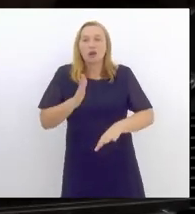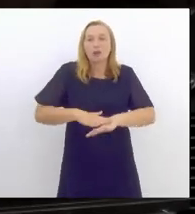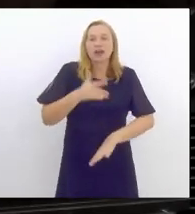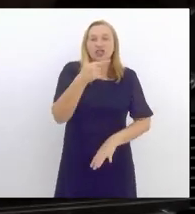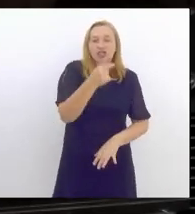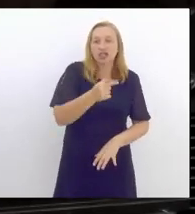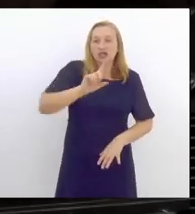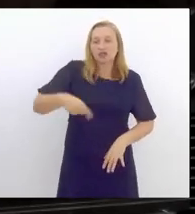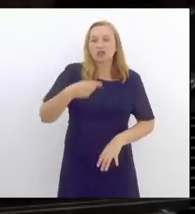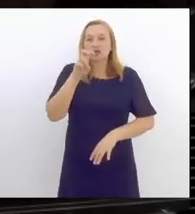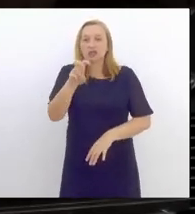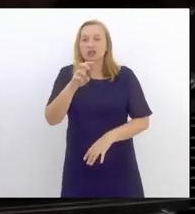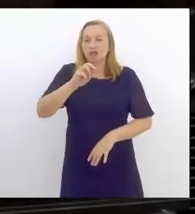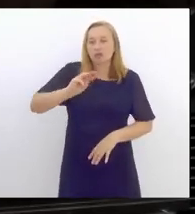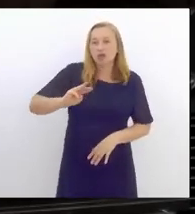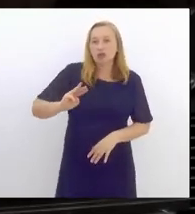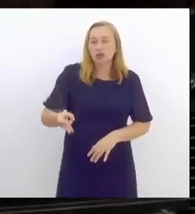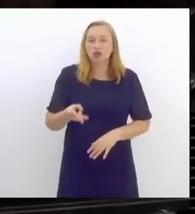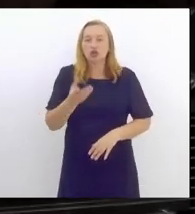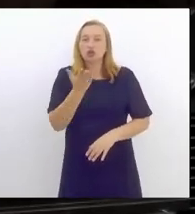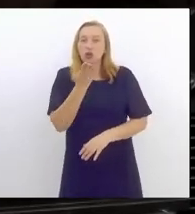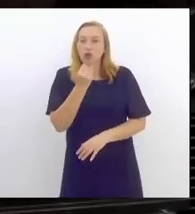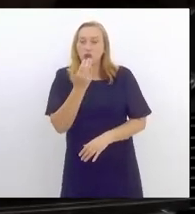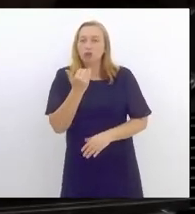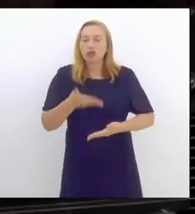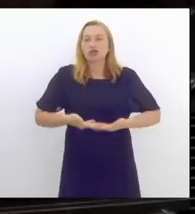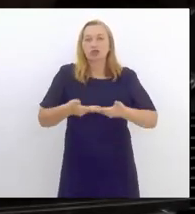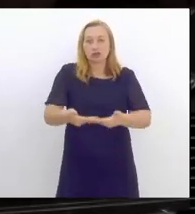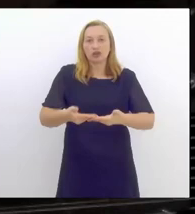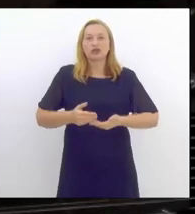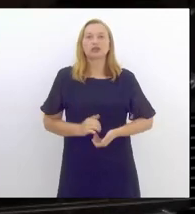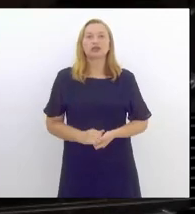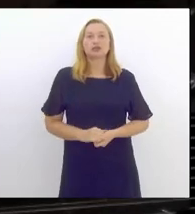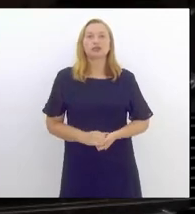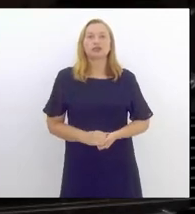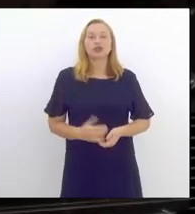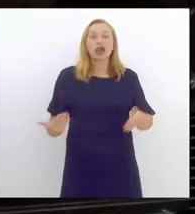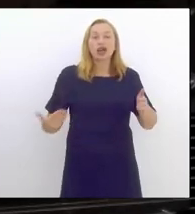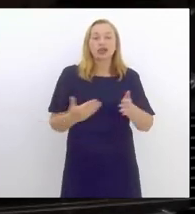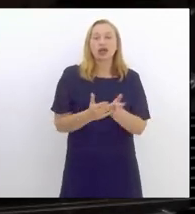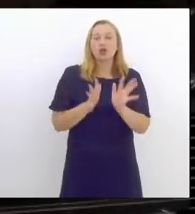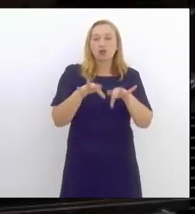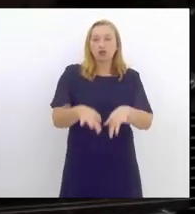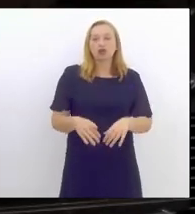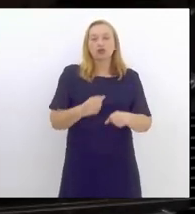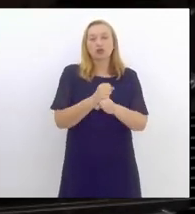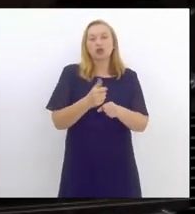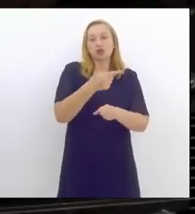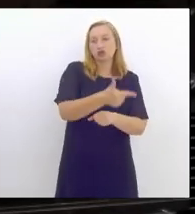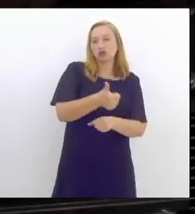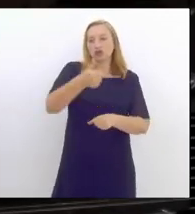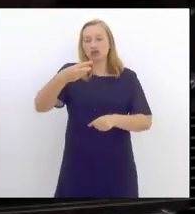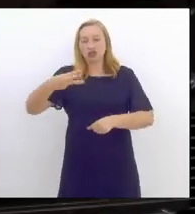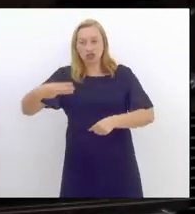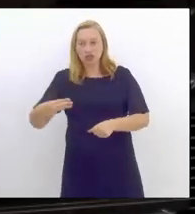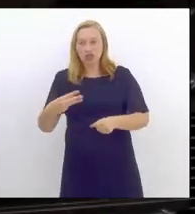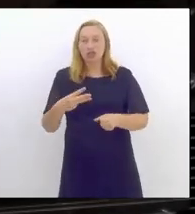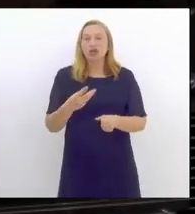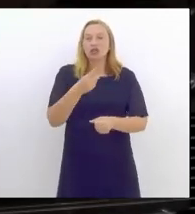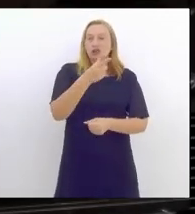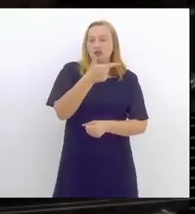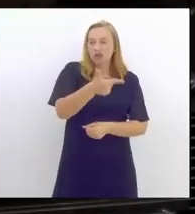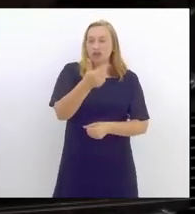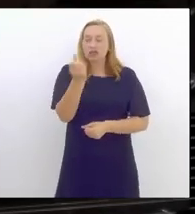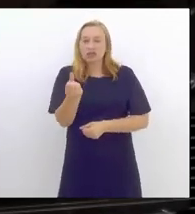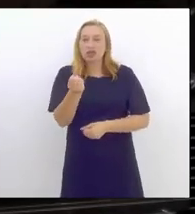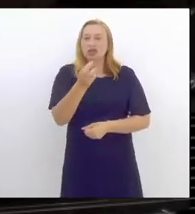7,5 milhões de refeições já servidas. E até o fim de 2023, serão 26 restaurantes em